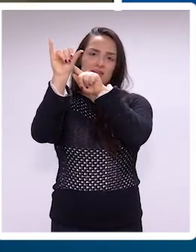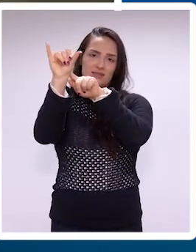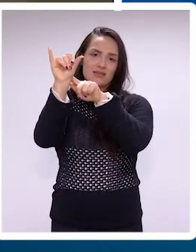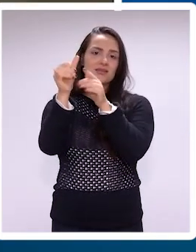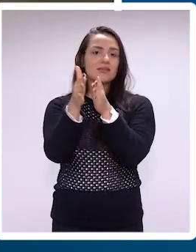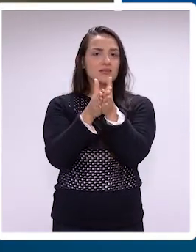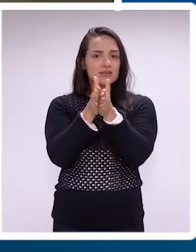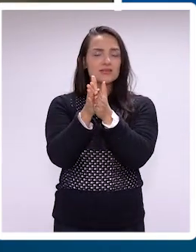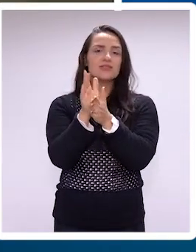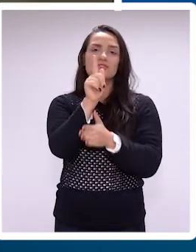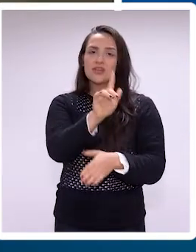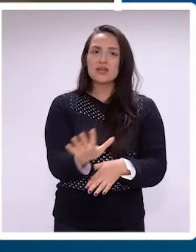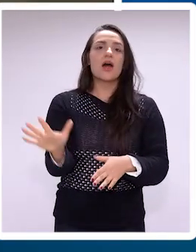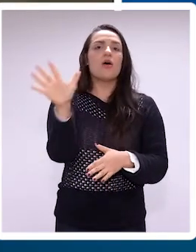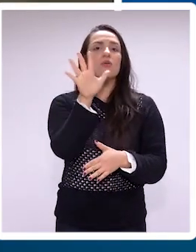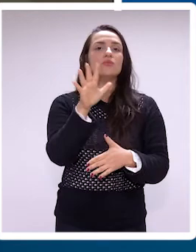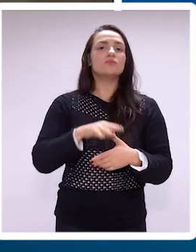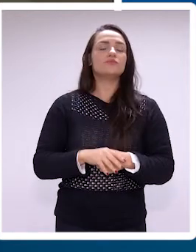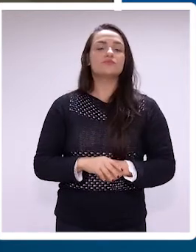Antes de mais nada,